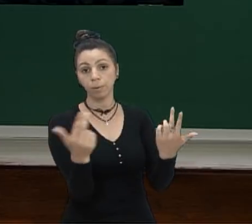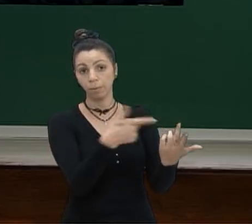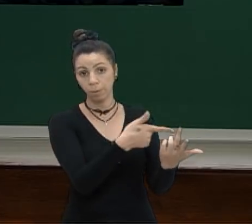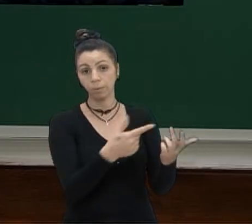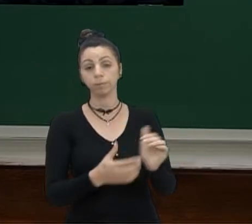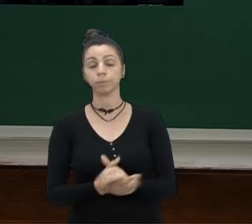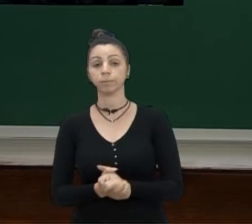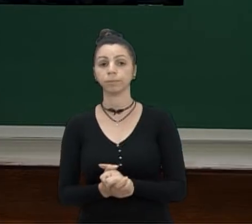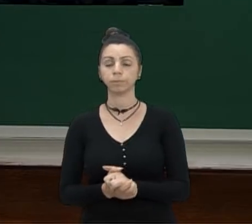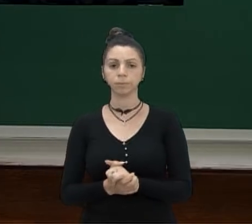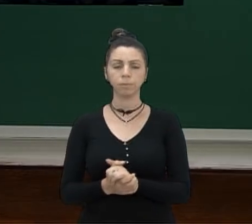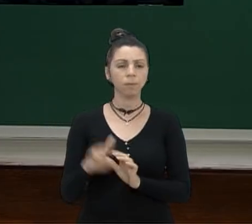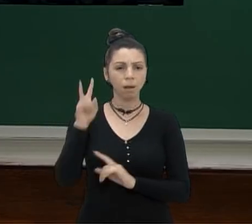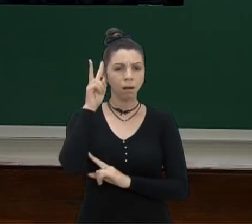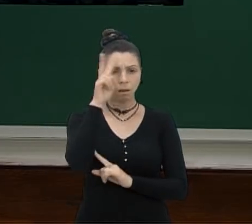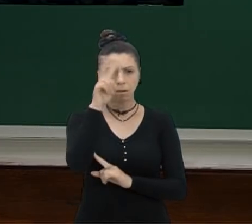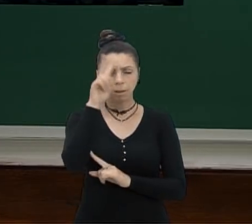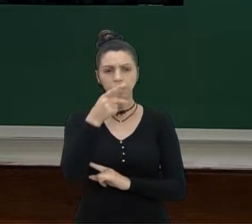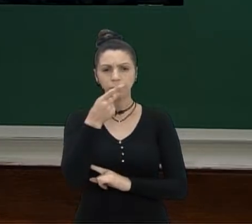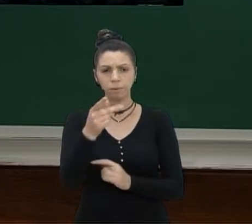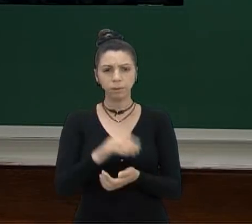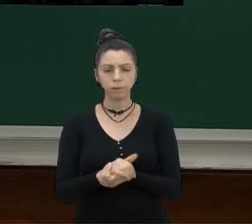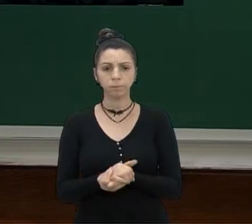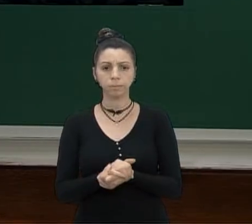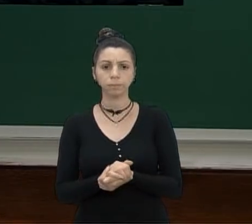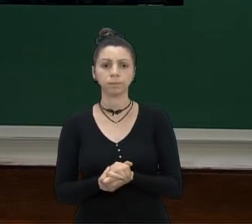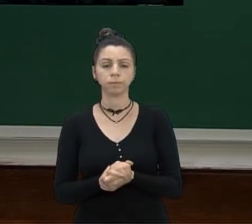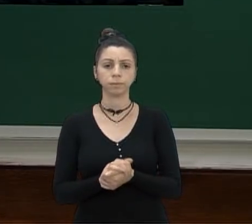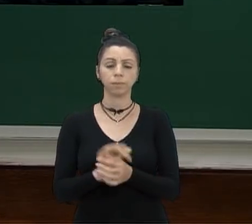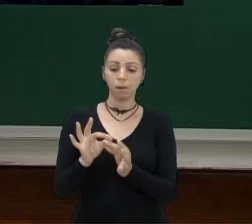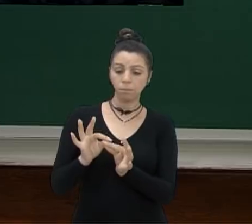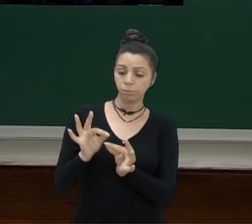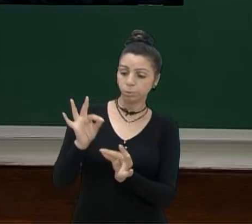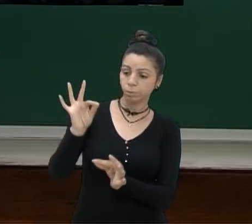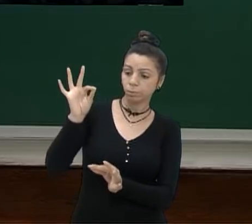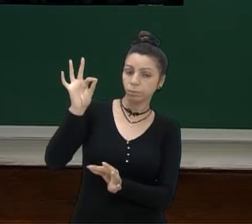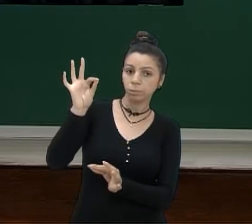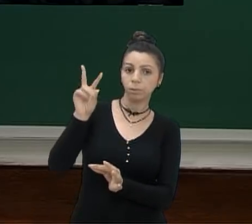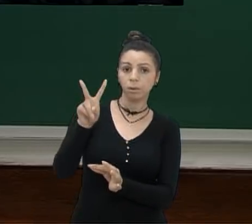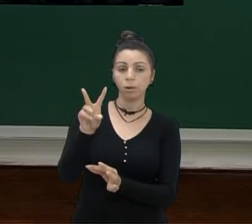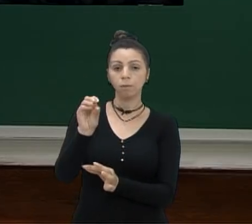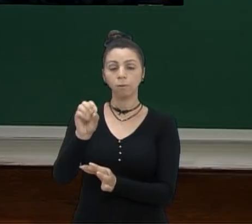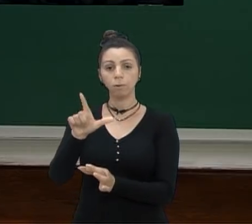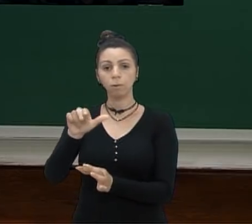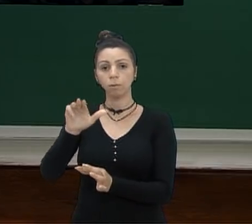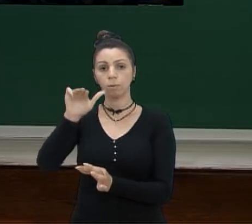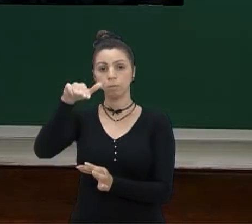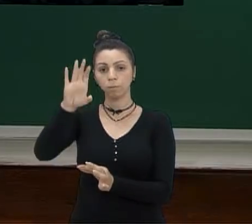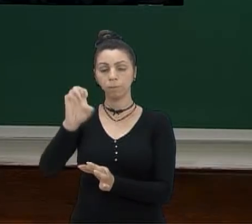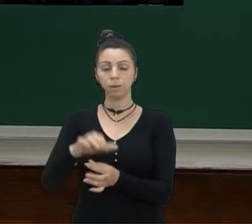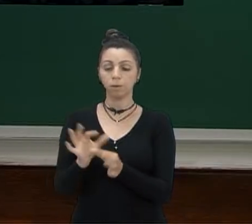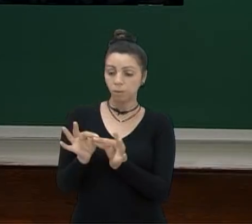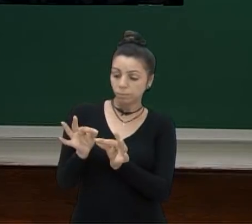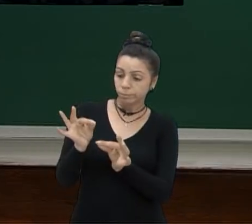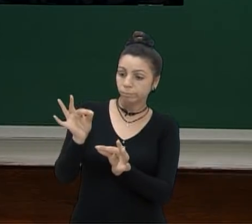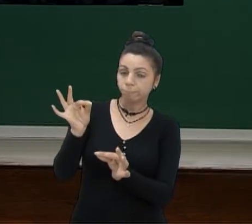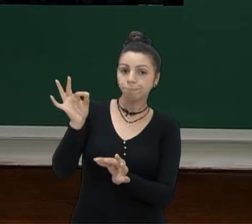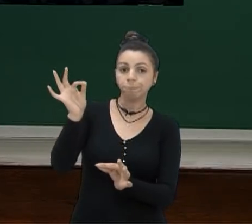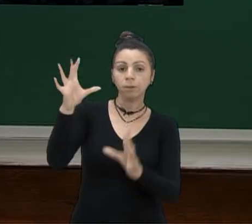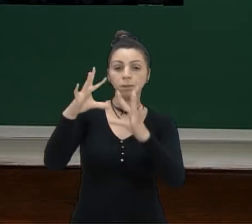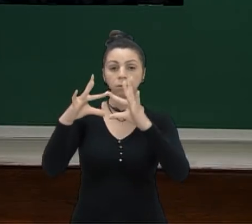de massa? Lembra? Então, volume é a quantidade desse líquido. Lembra das unidades de